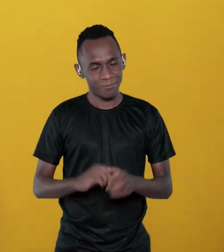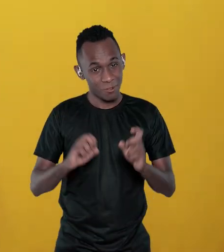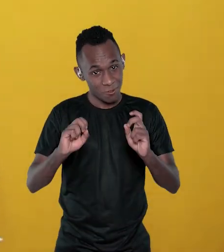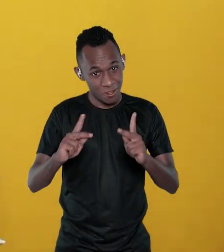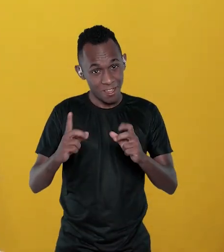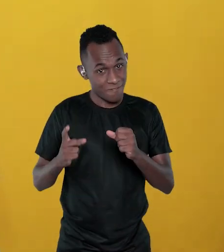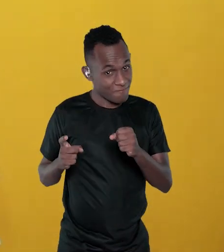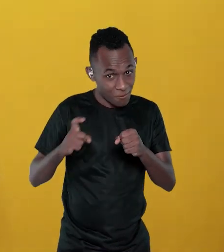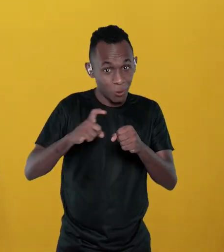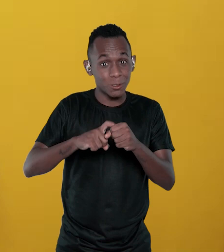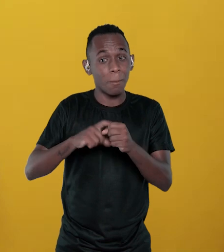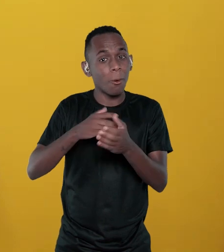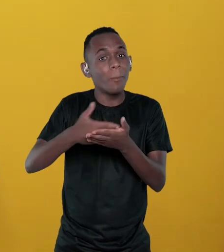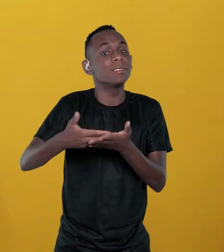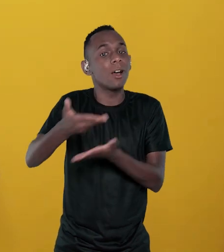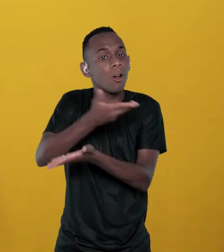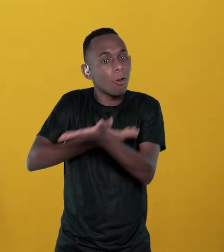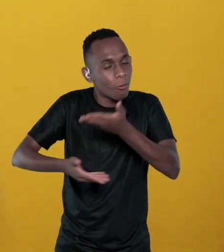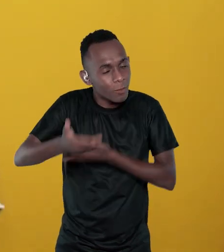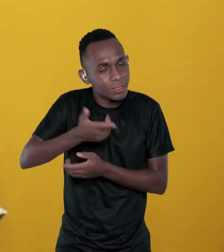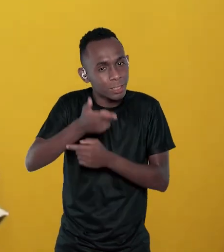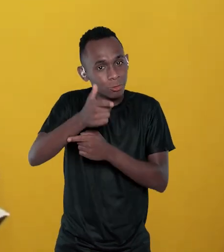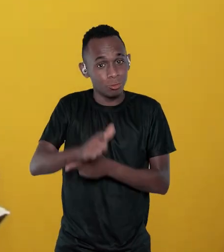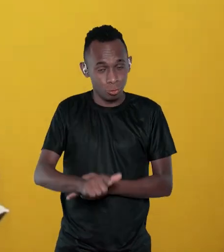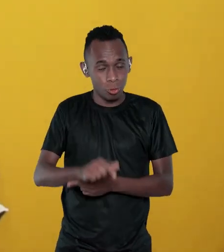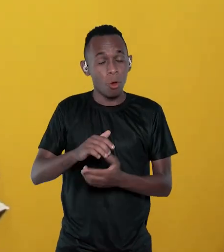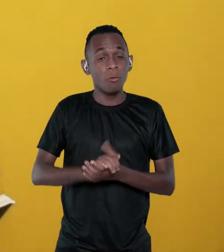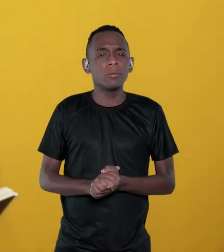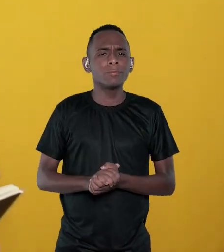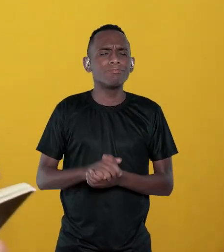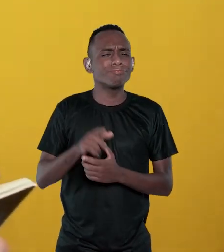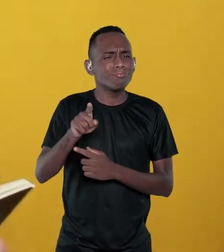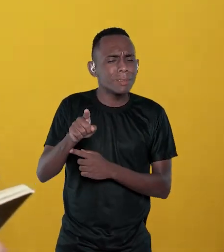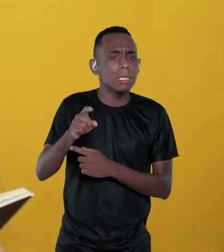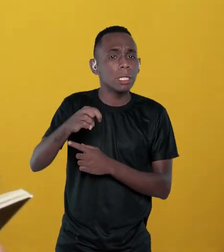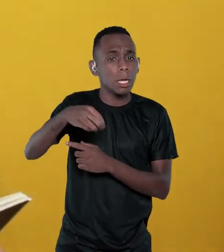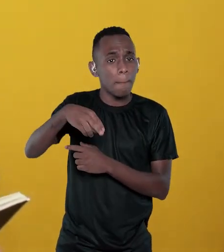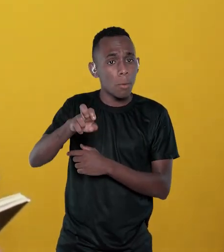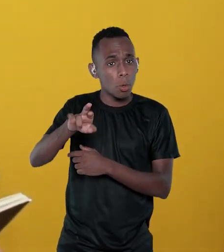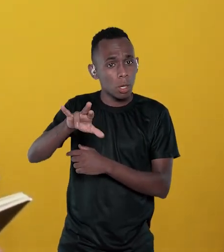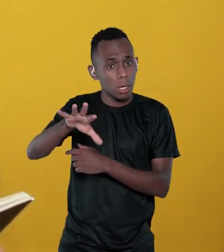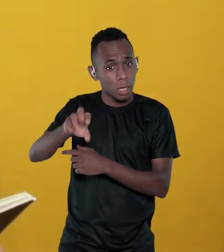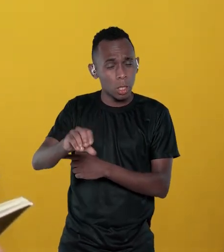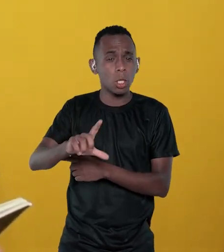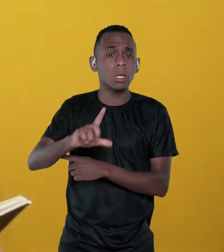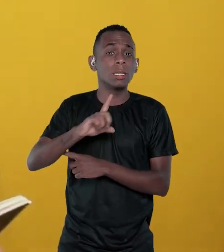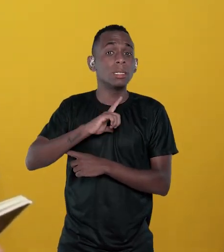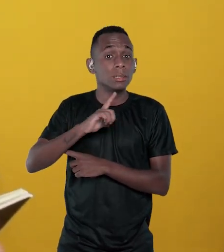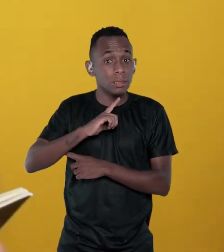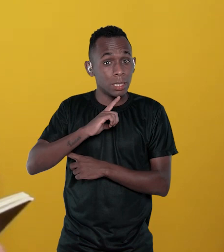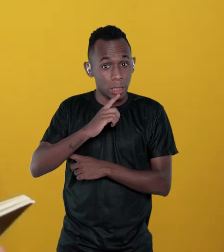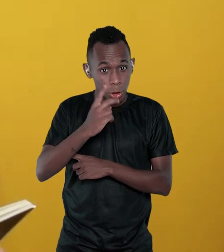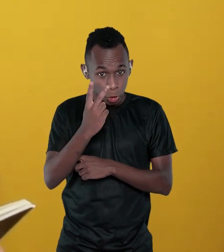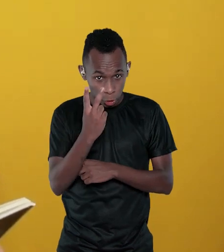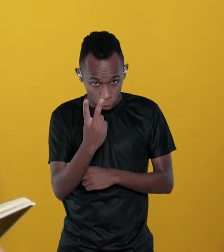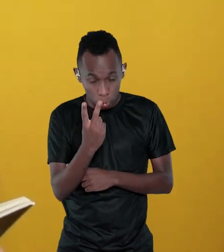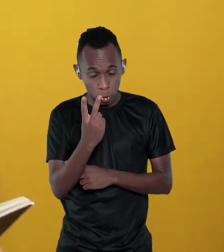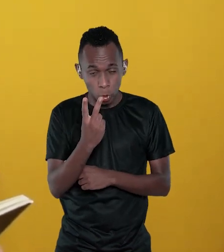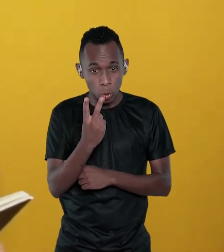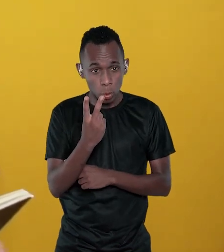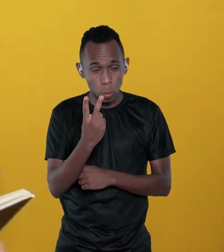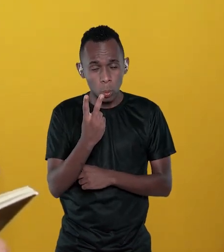Agora sim, a gente volta a conversar com Murilo Antunes, que segundo ele próprio, ele tem 2